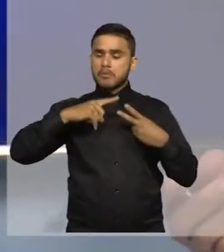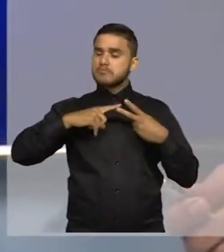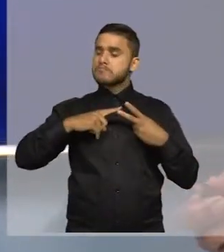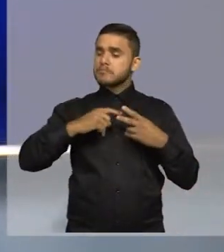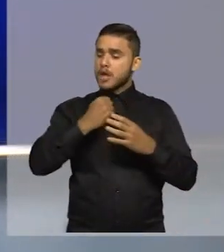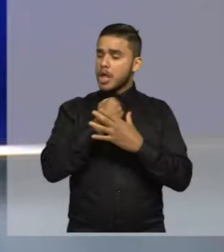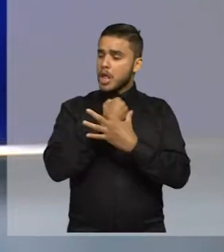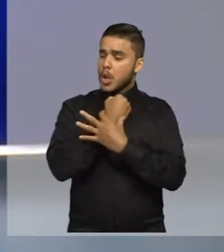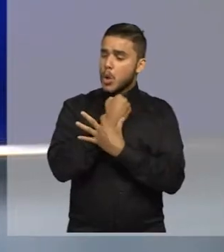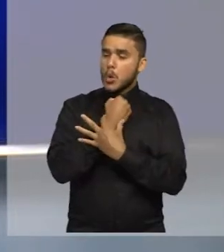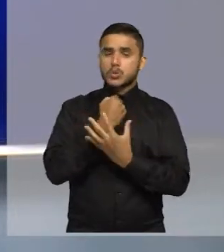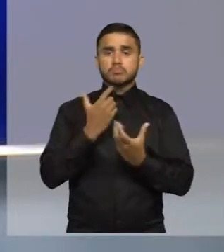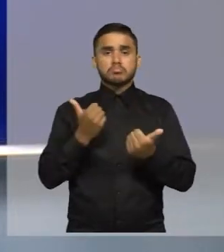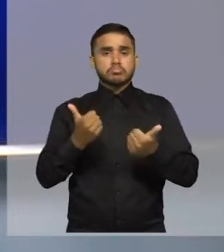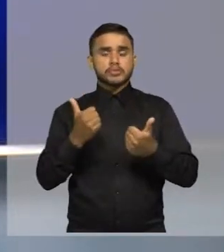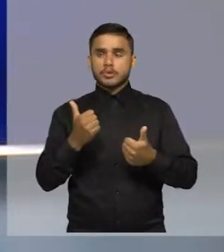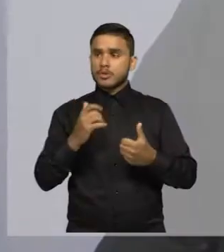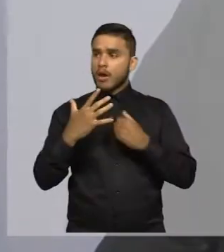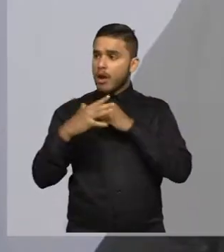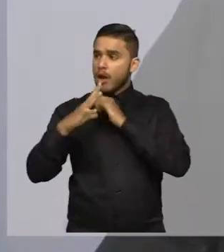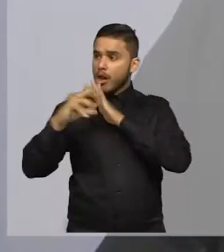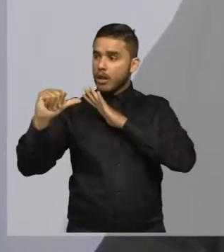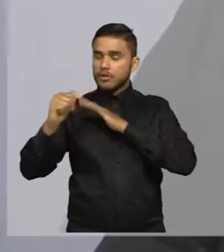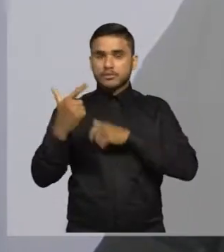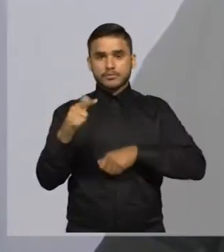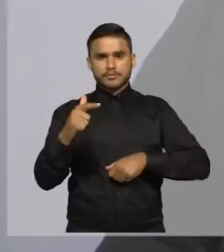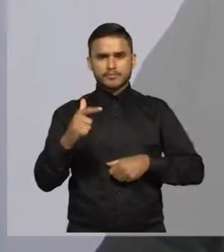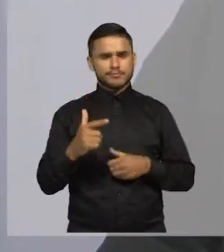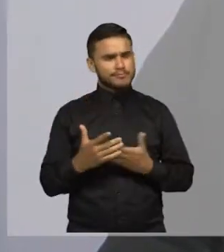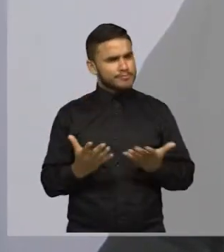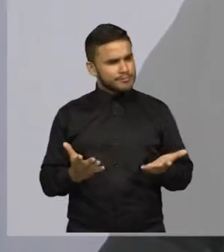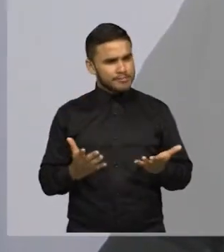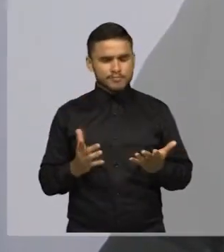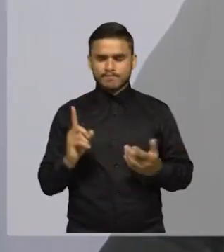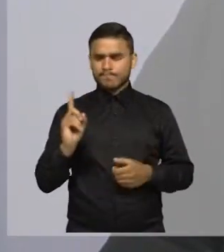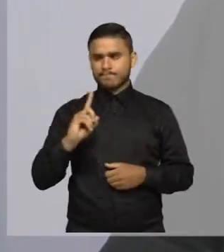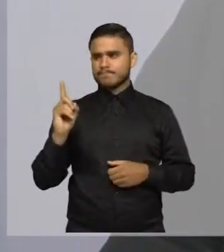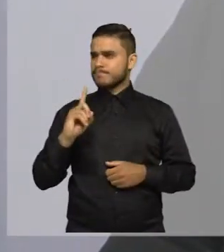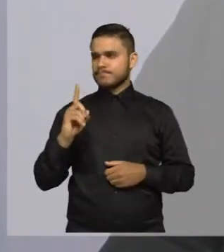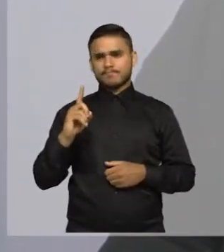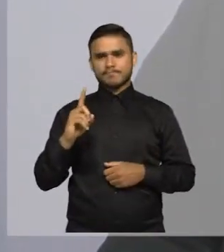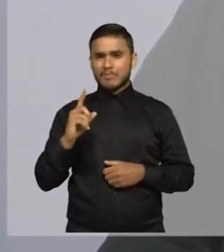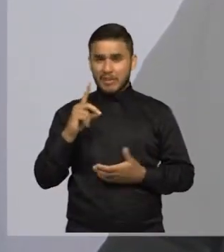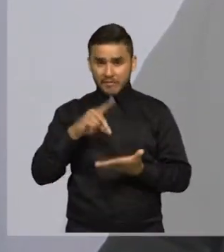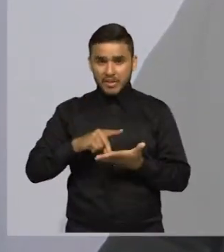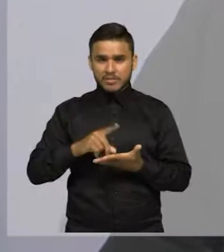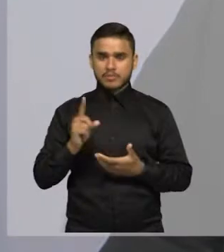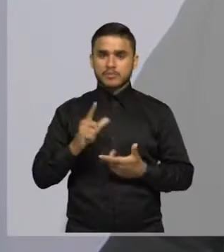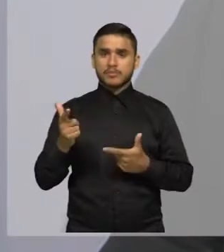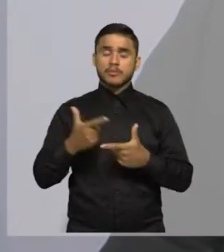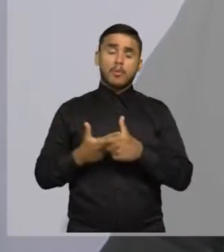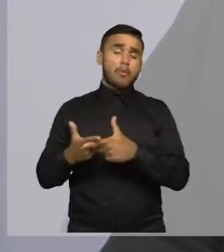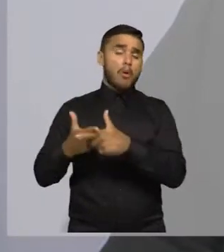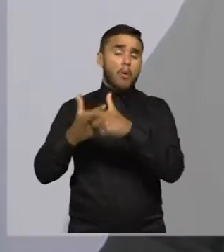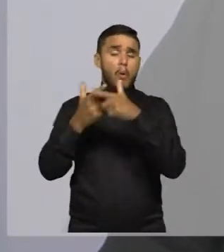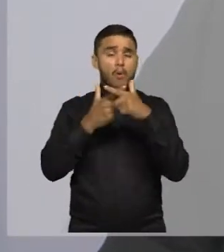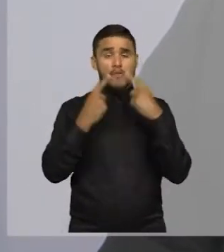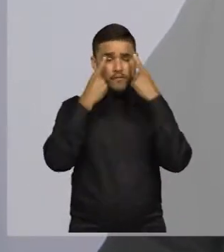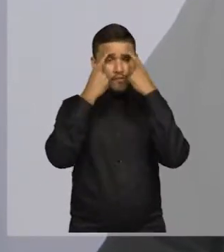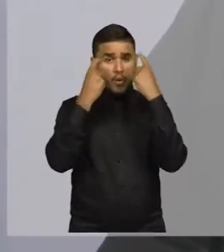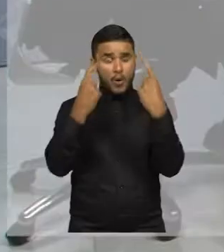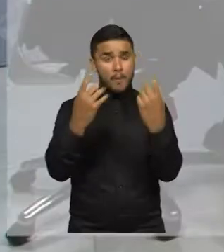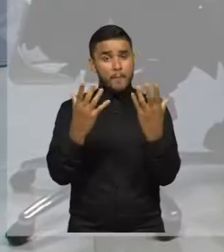será tomado. E a gente sabe que não é assim, porque você tem um dos problemas mais graves no Brasil hoje, que é a